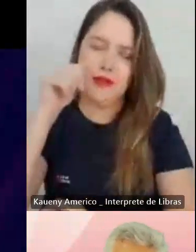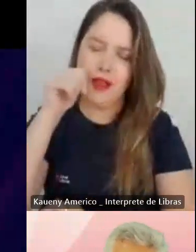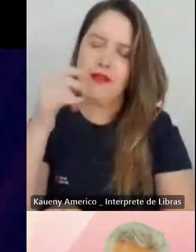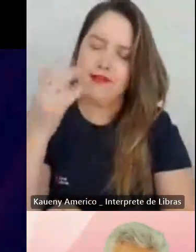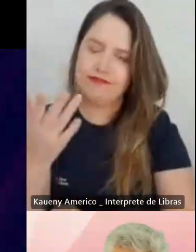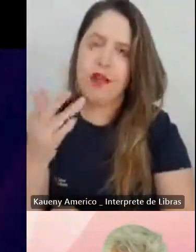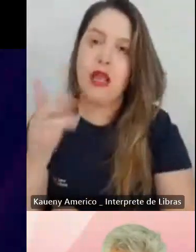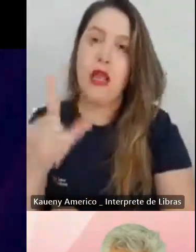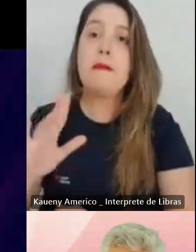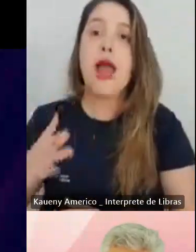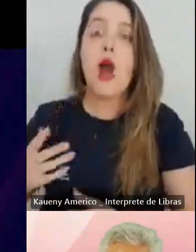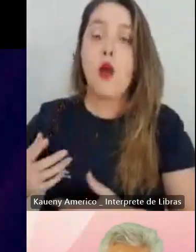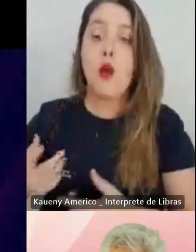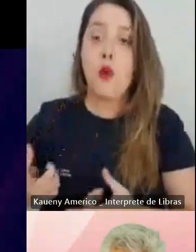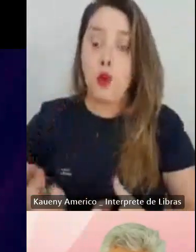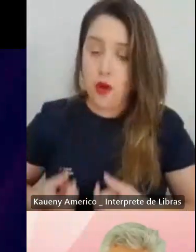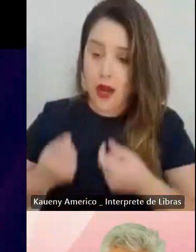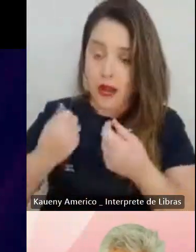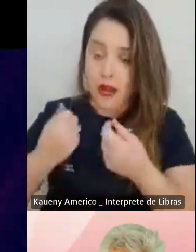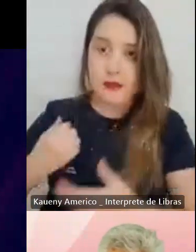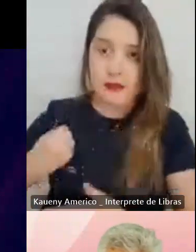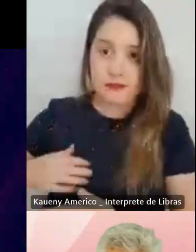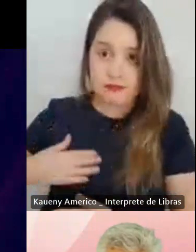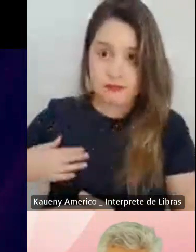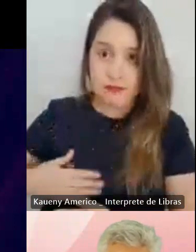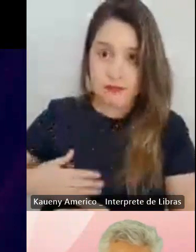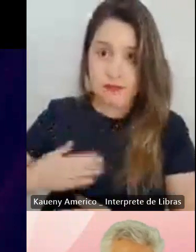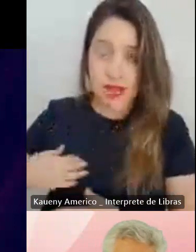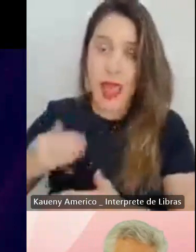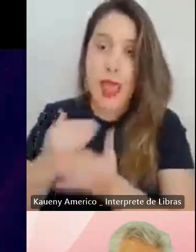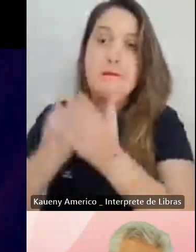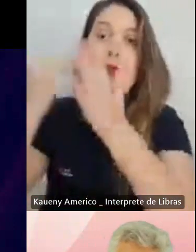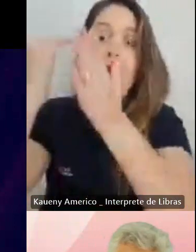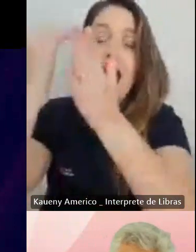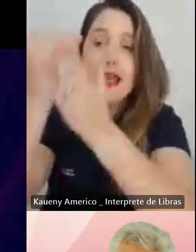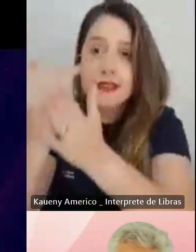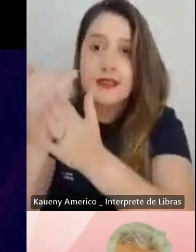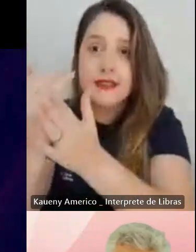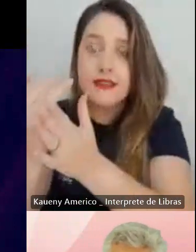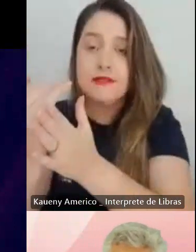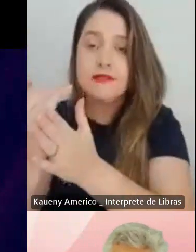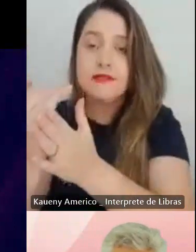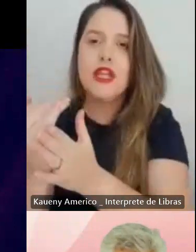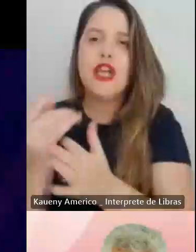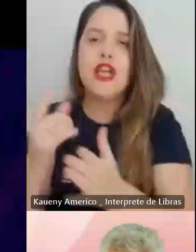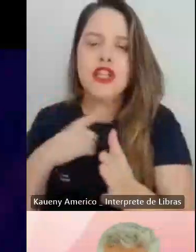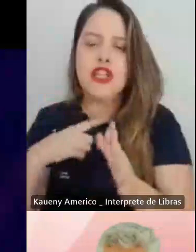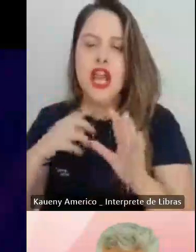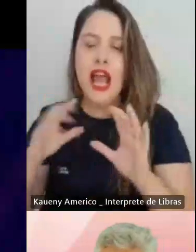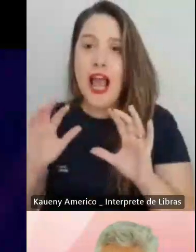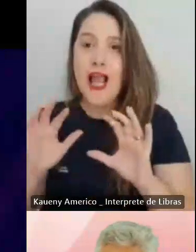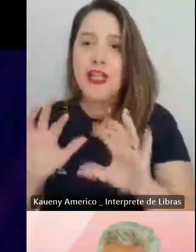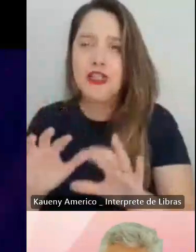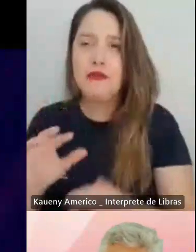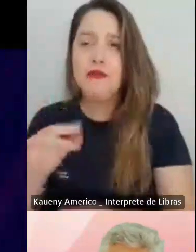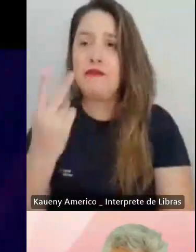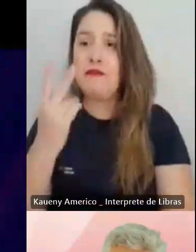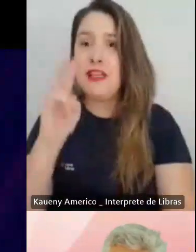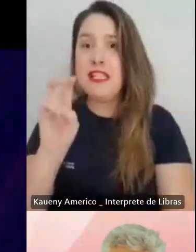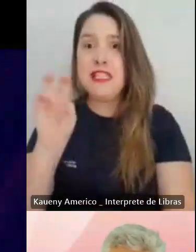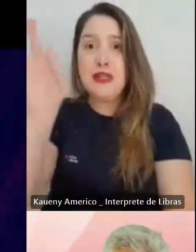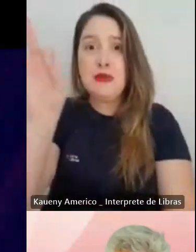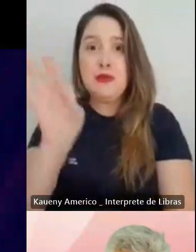cânceres nas mulheres é o mais que a atinge, chegando a 25% até